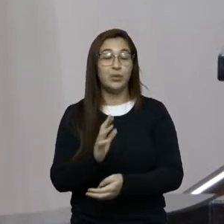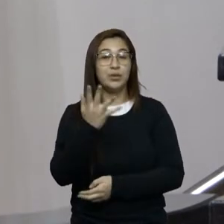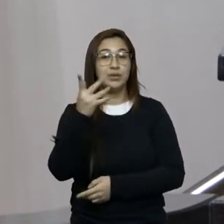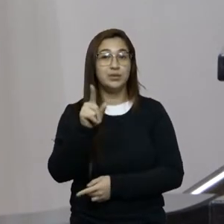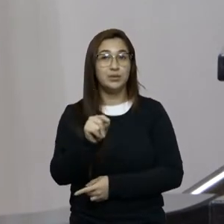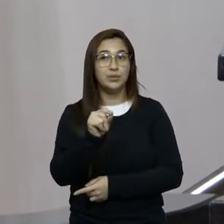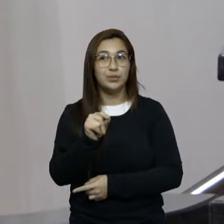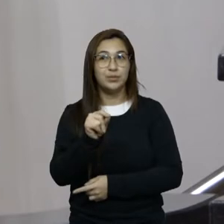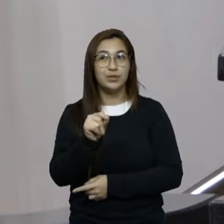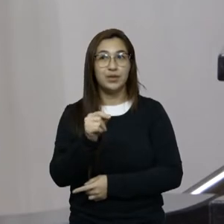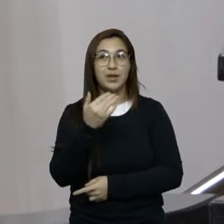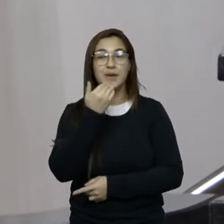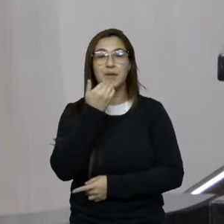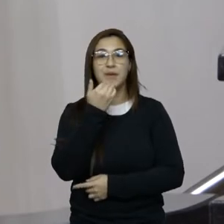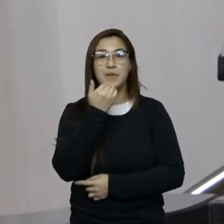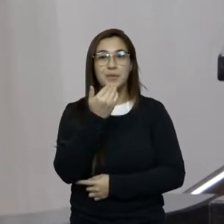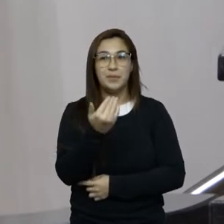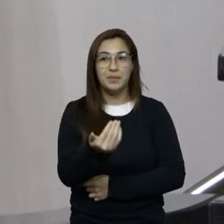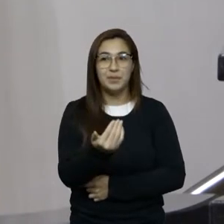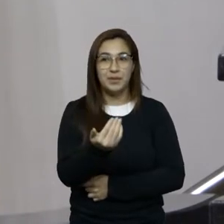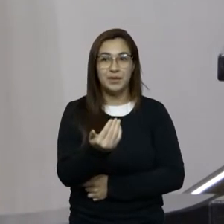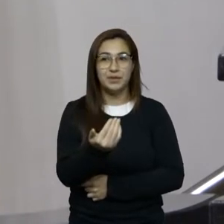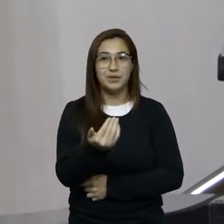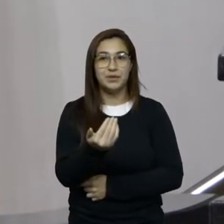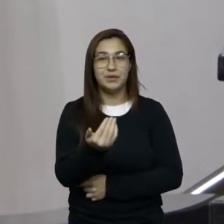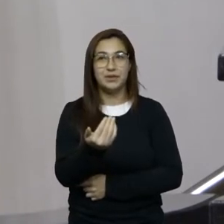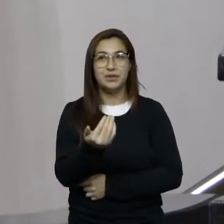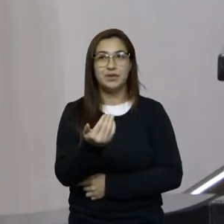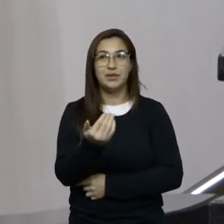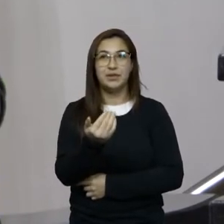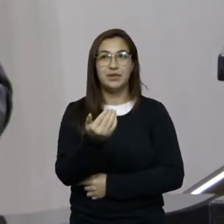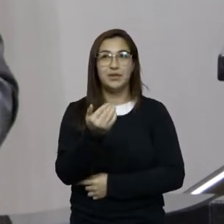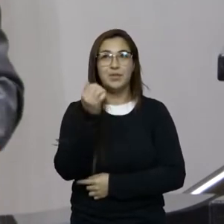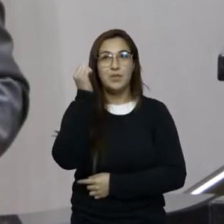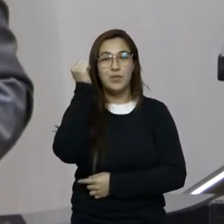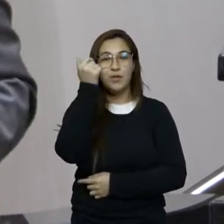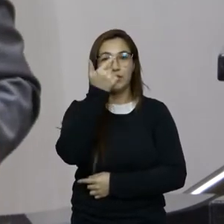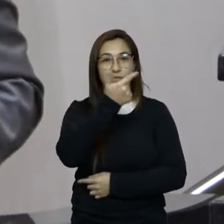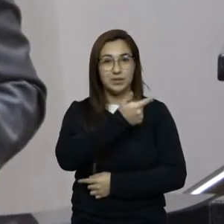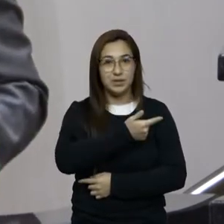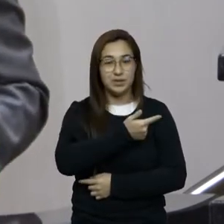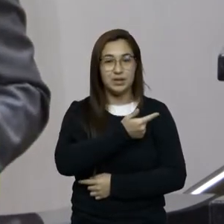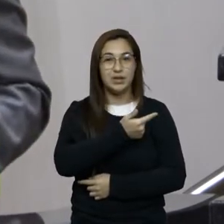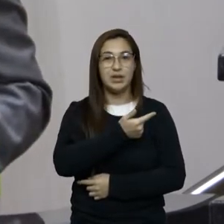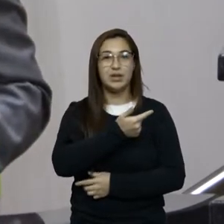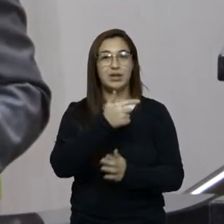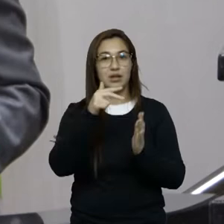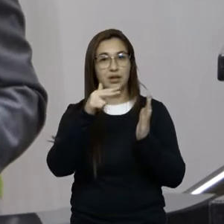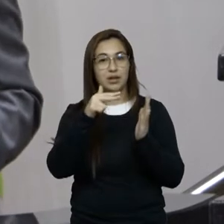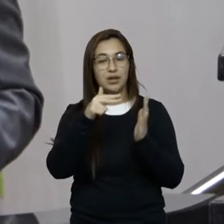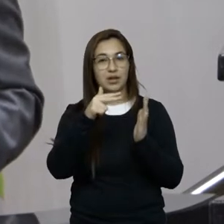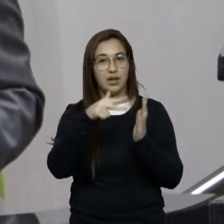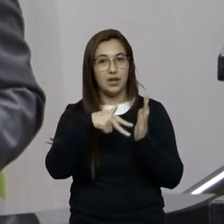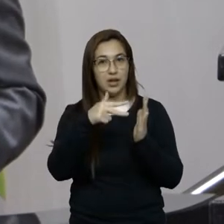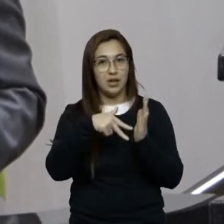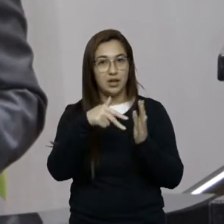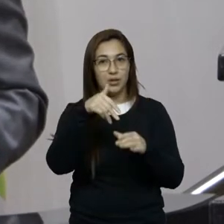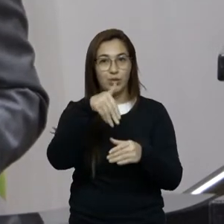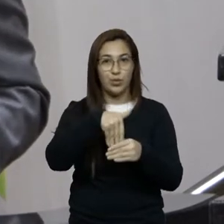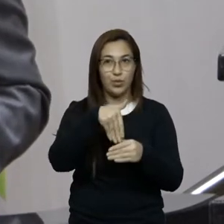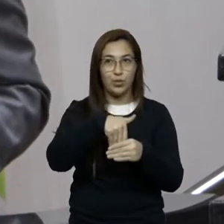eu solicitei Avenida Deputado atrás Silva que procedesse o relatório e